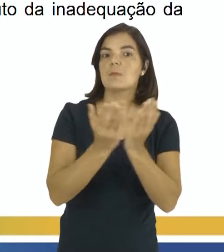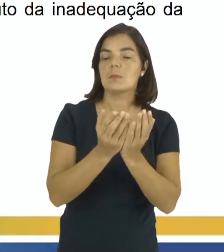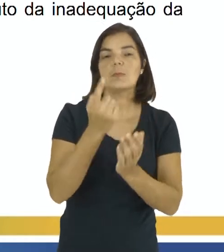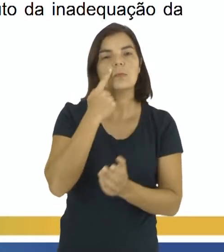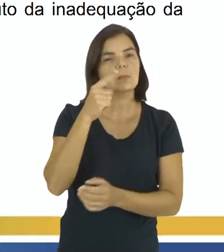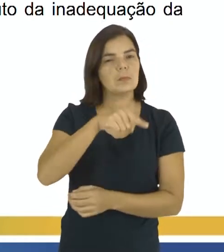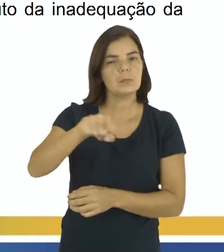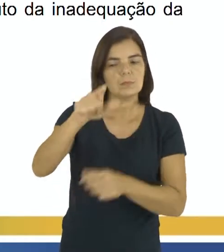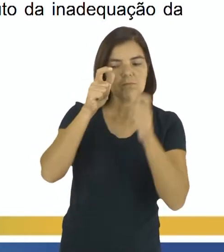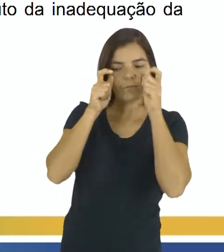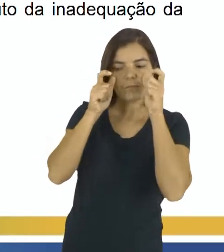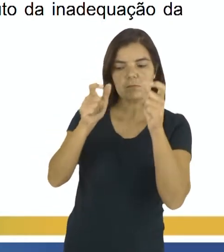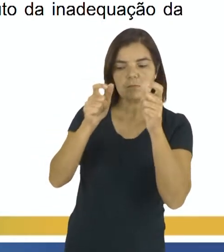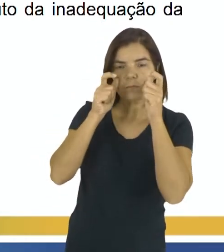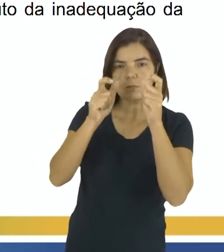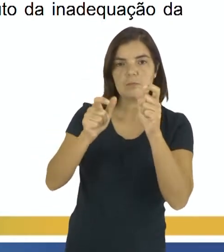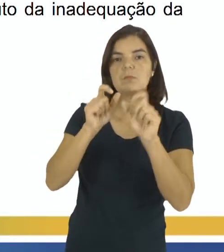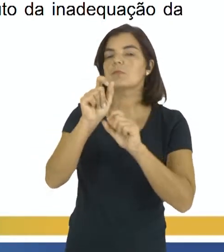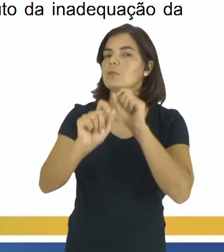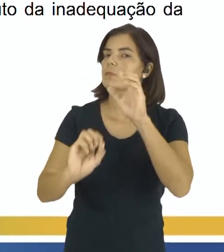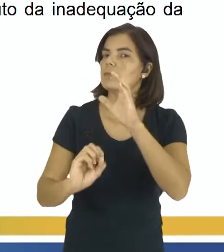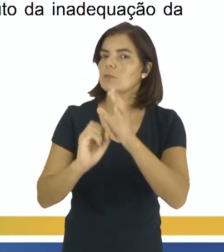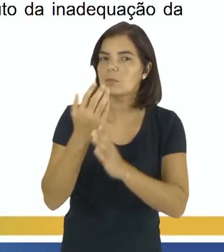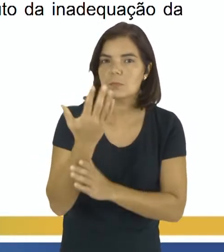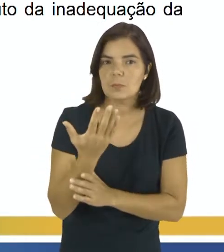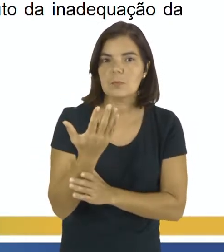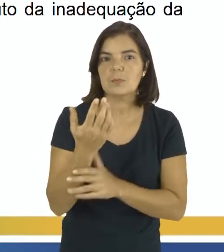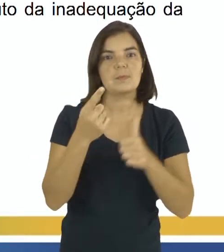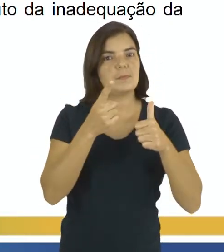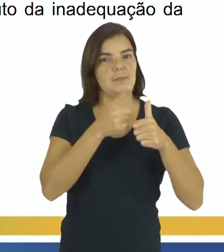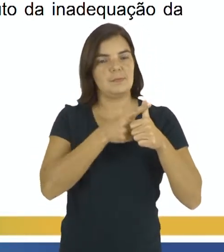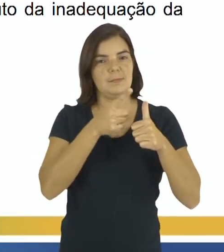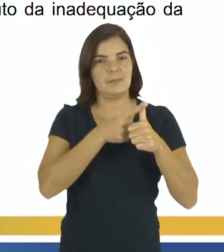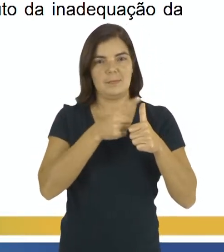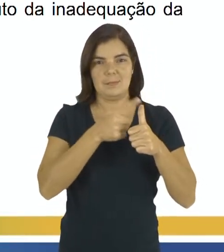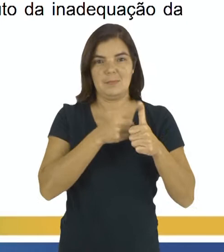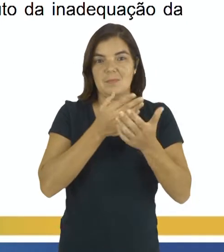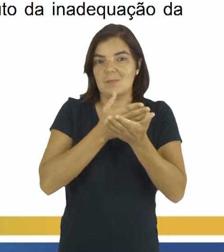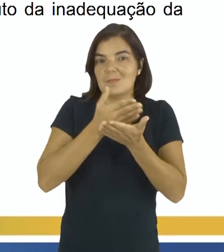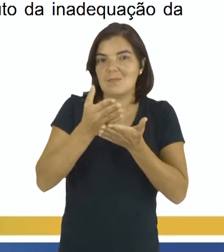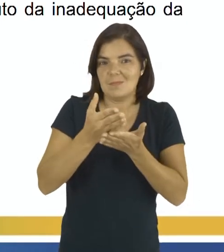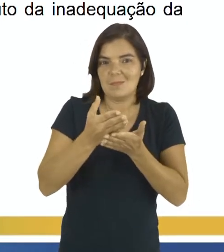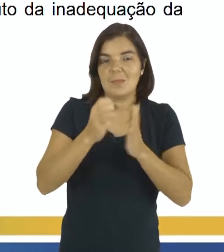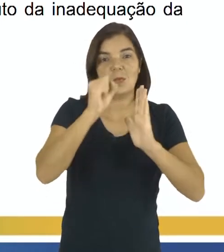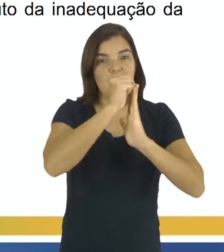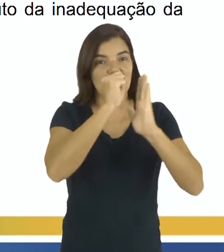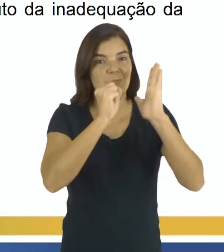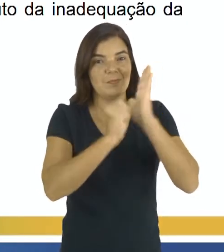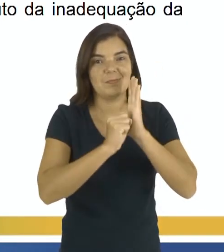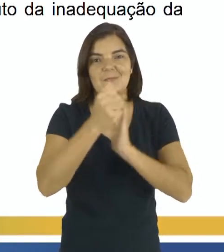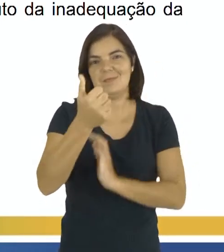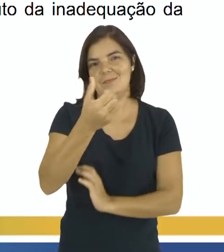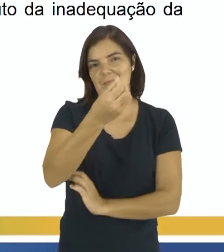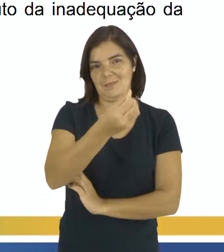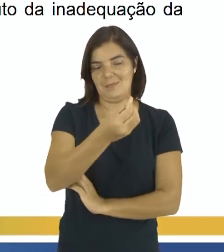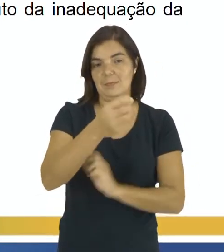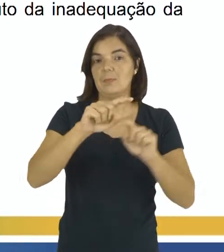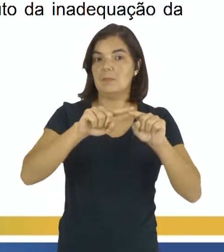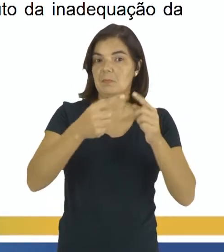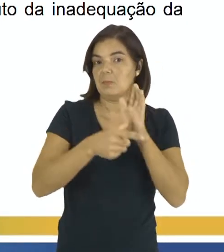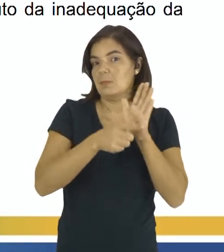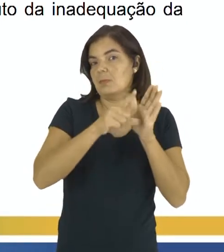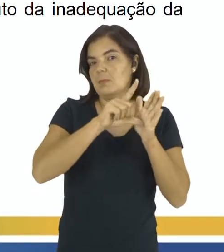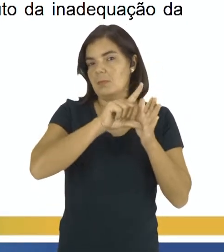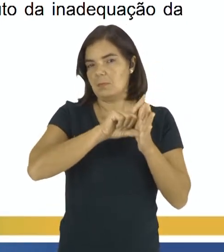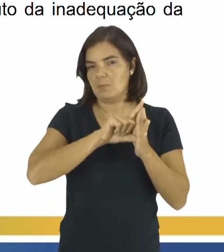vocês atentem que ela não aconteceu primeiramente, inicialmente lá no século XVI.